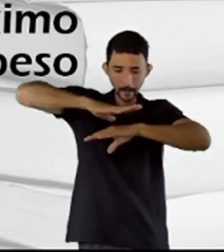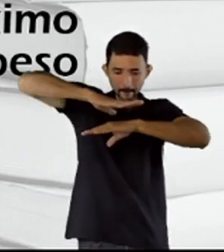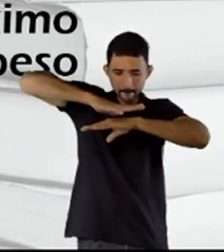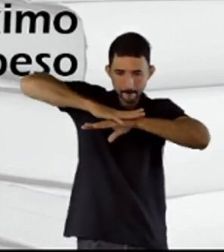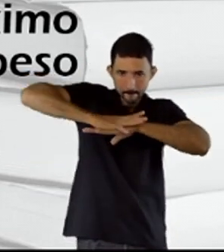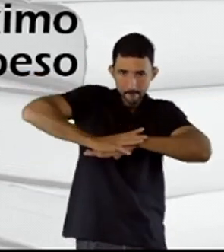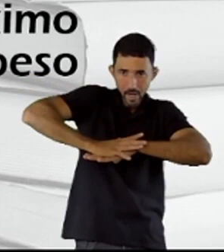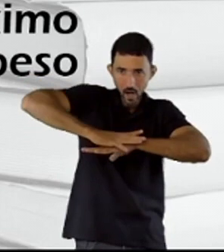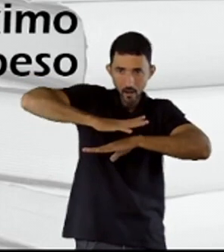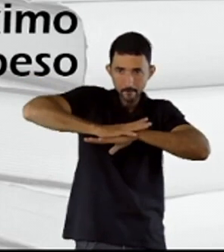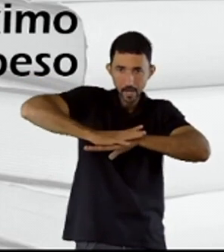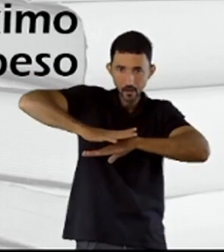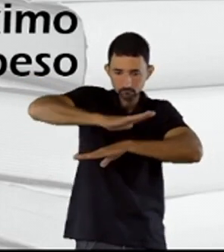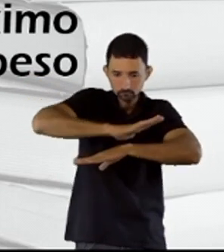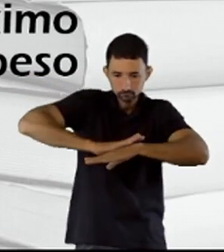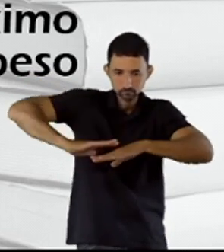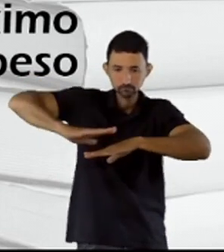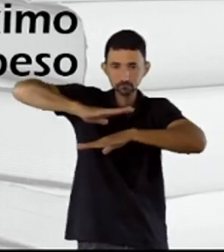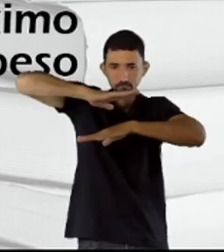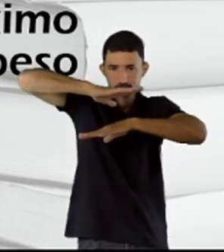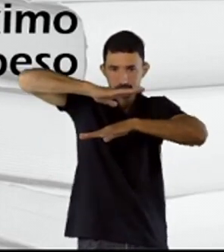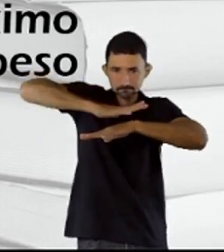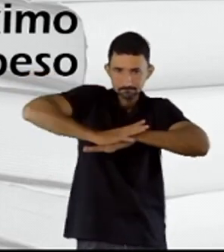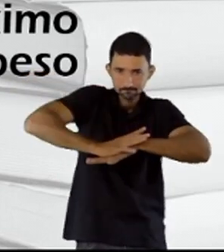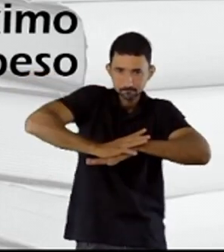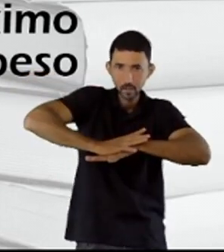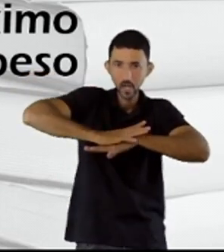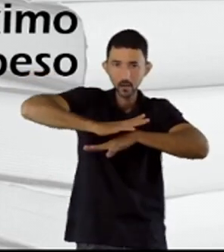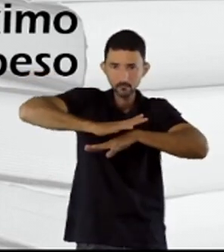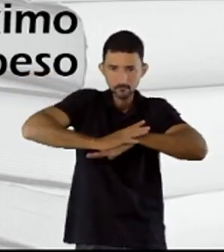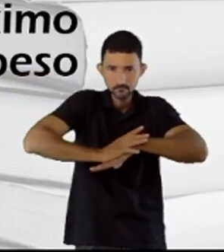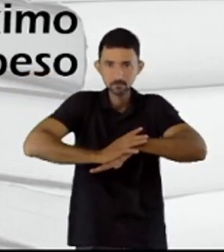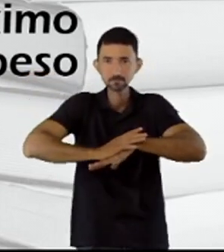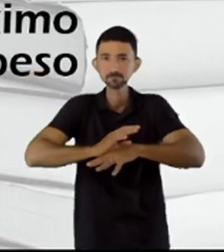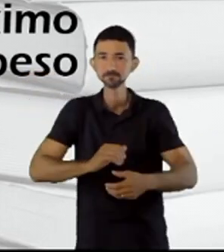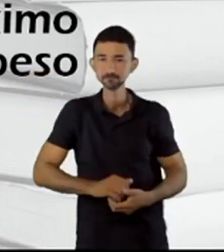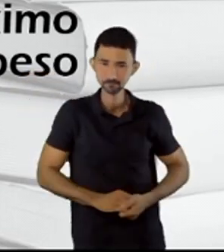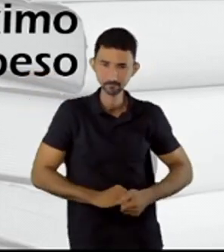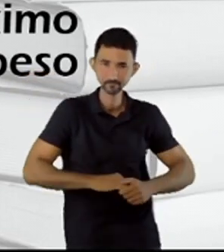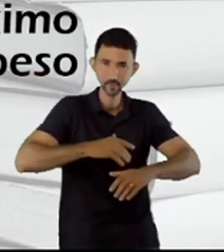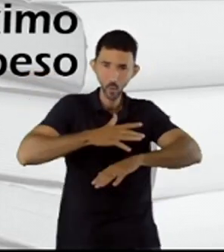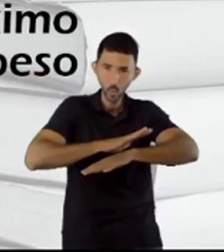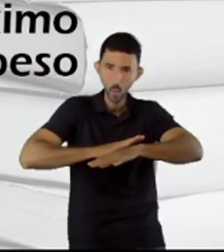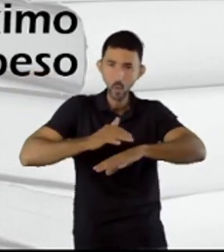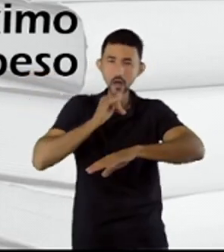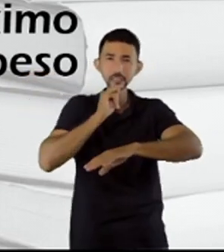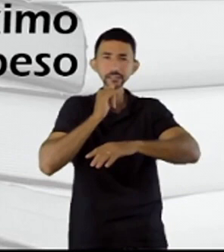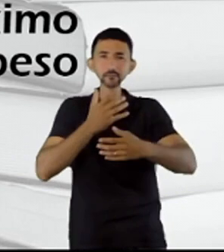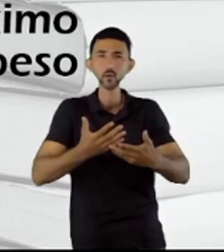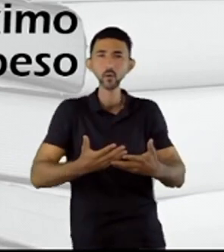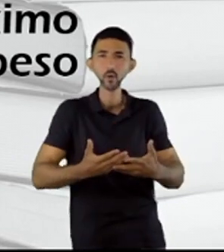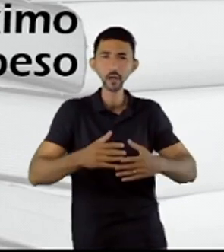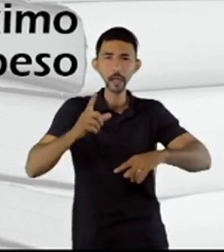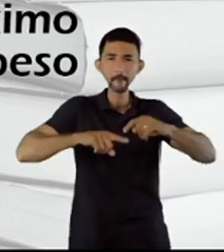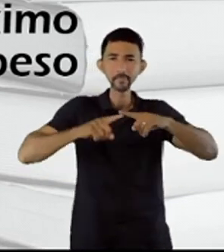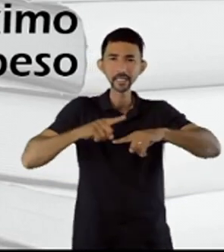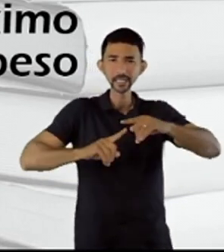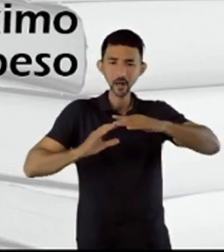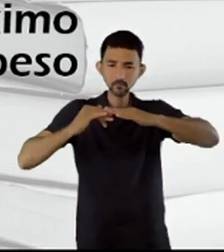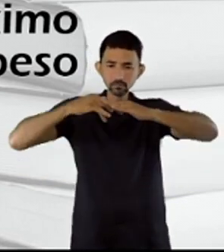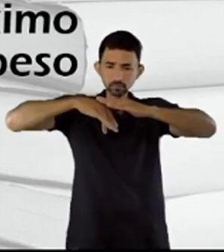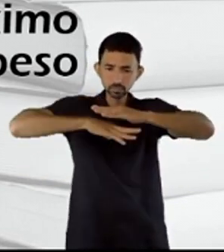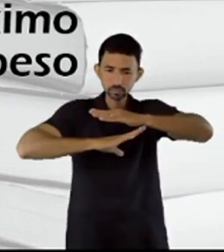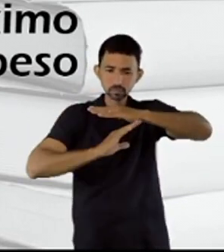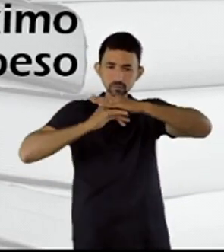própria massa da Terra exerce uma pressão tão grande que aquele material